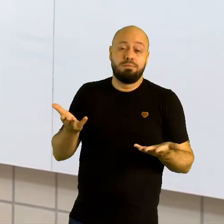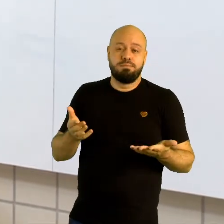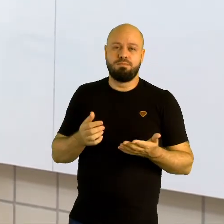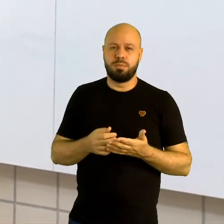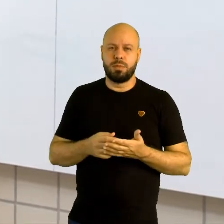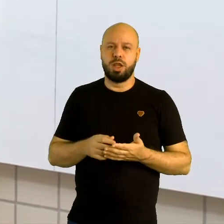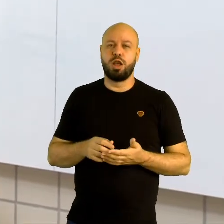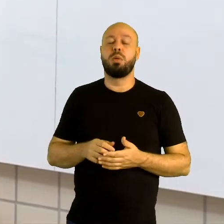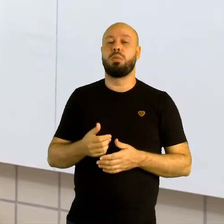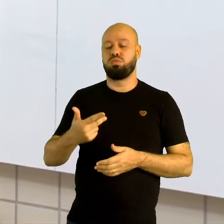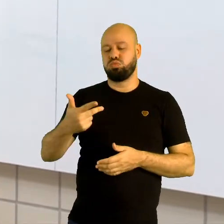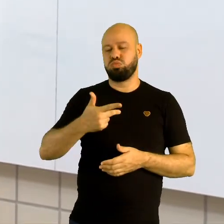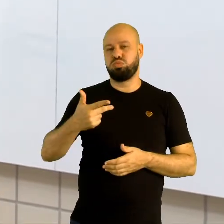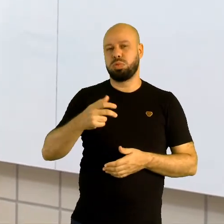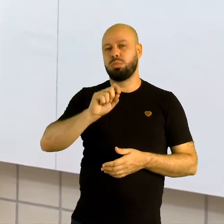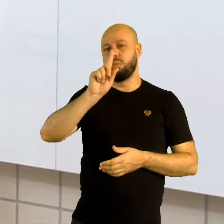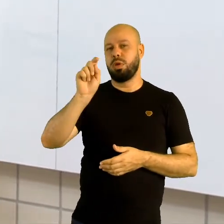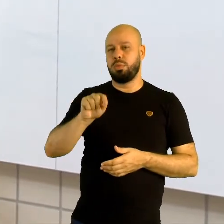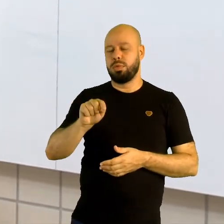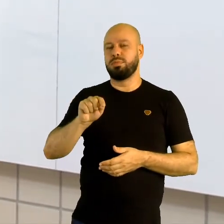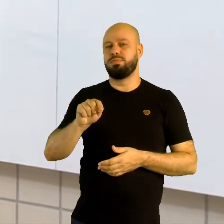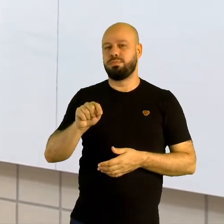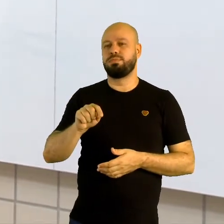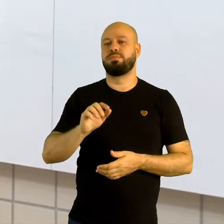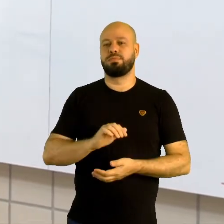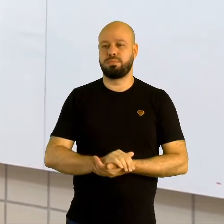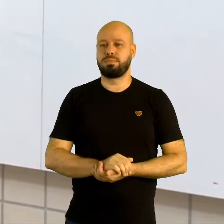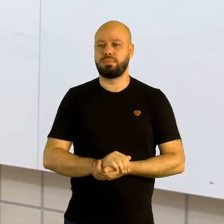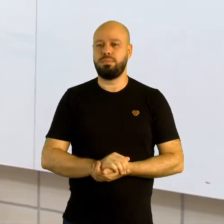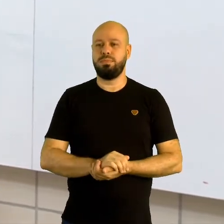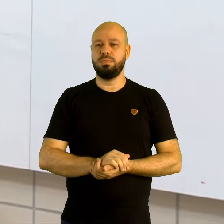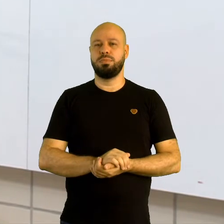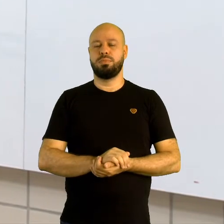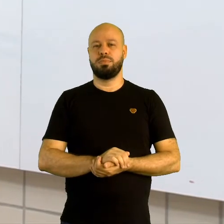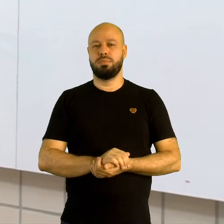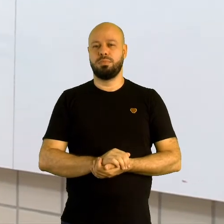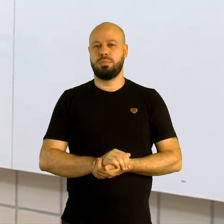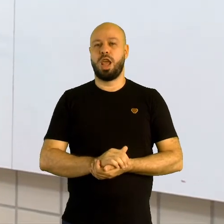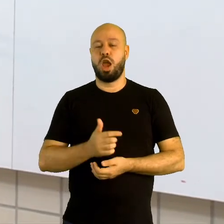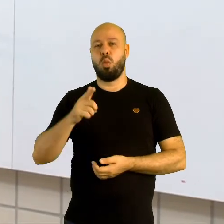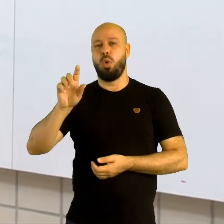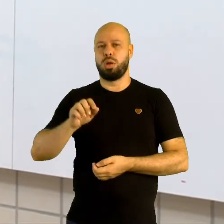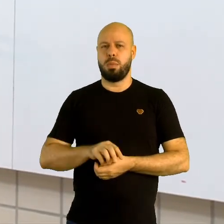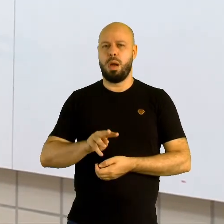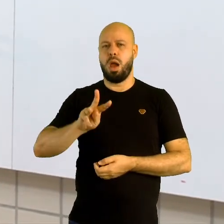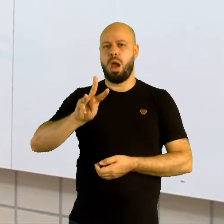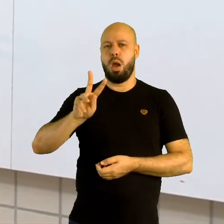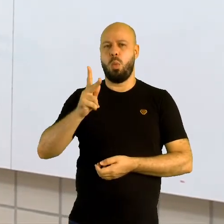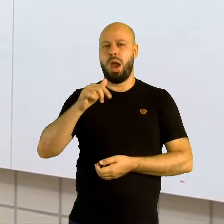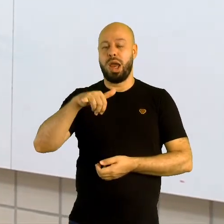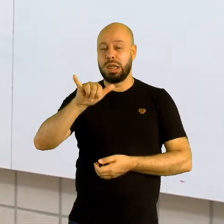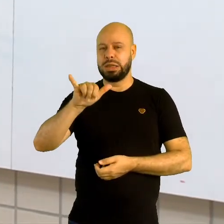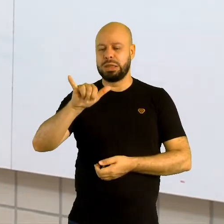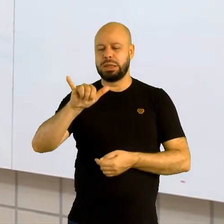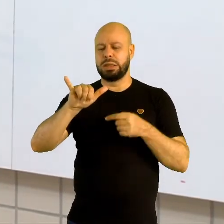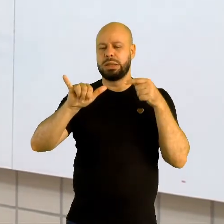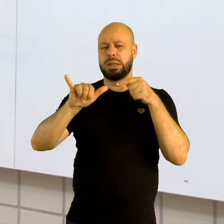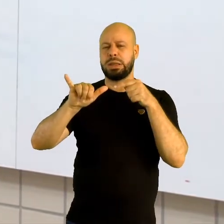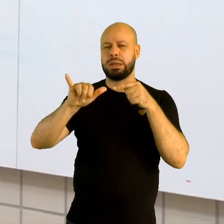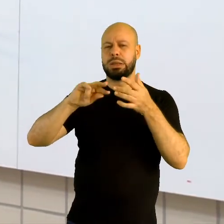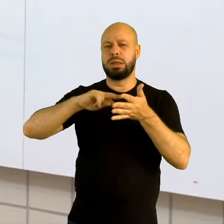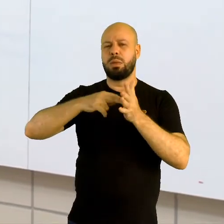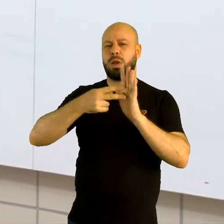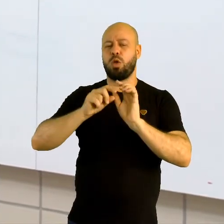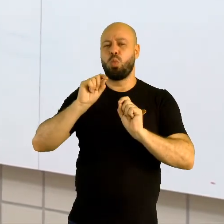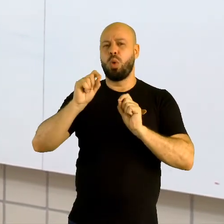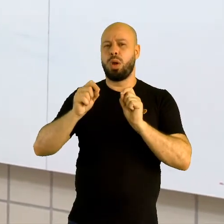interrogativo why, que eu falei que tem a ver com razão, motivo, né? Então, esse why